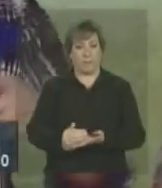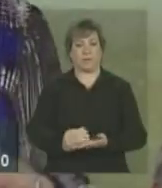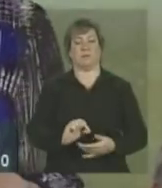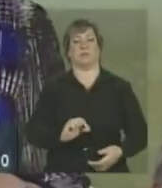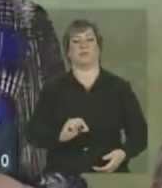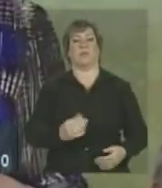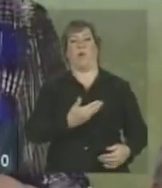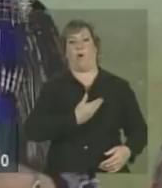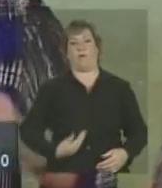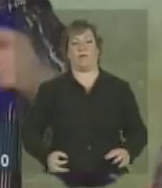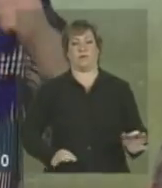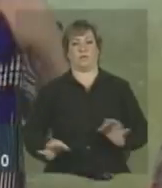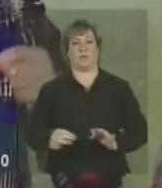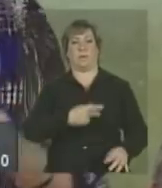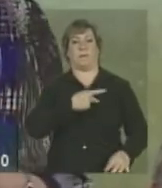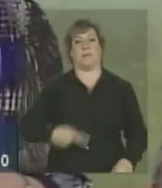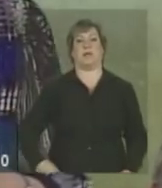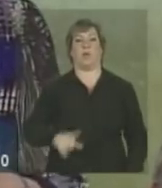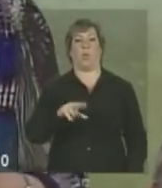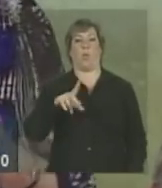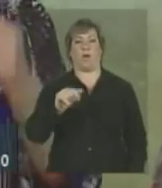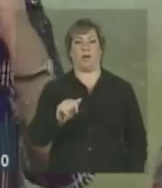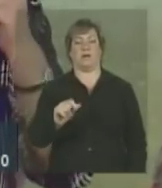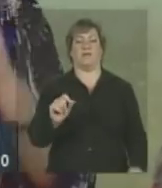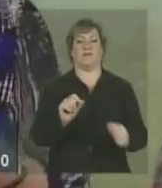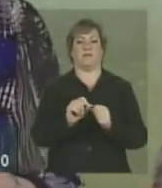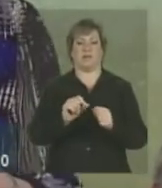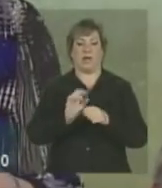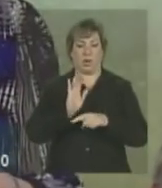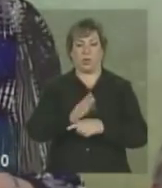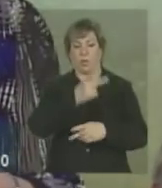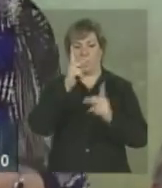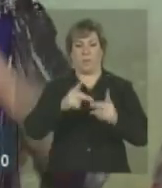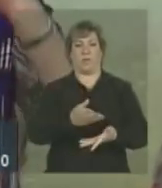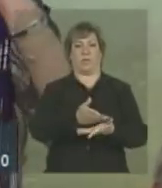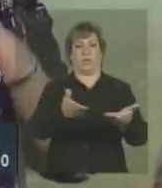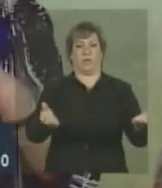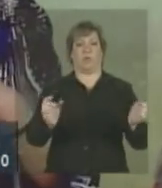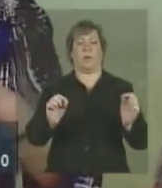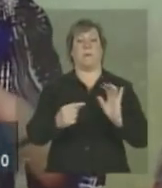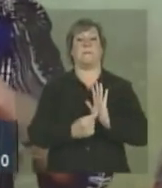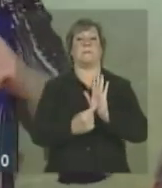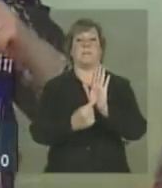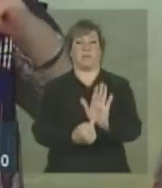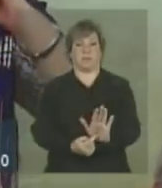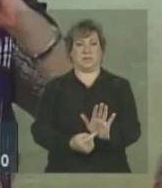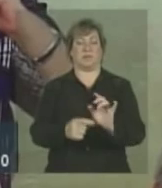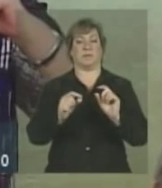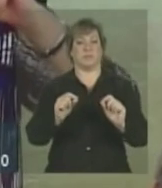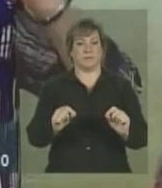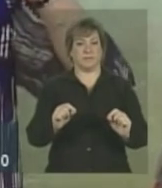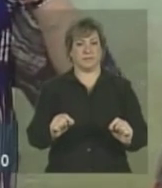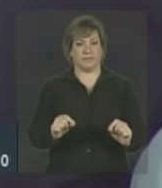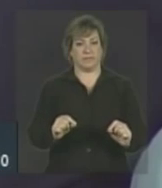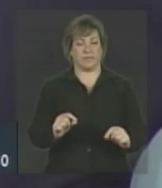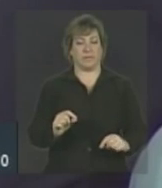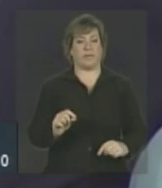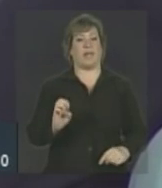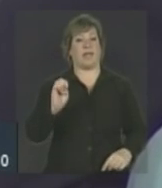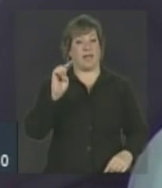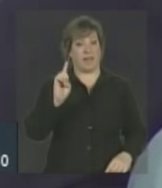governo do presidente Lula, recompor para a população brasileira e mostrar que